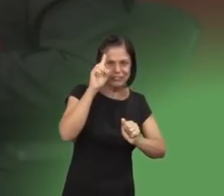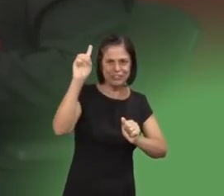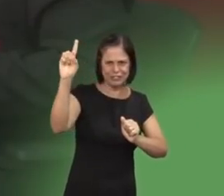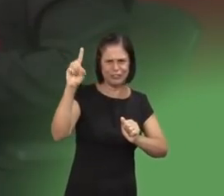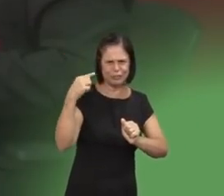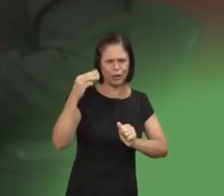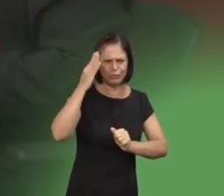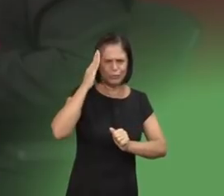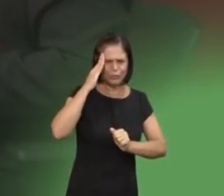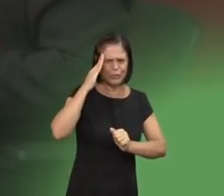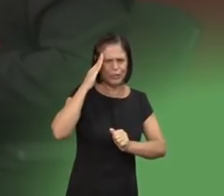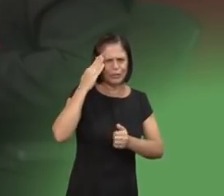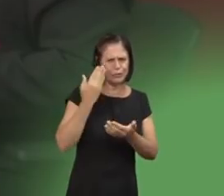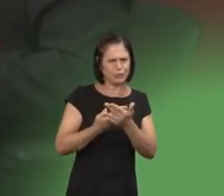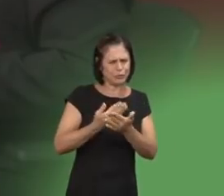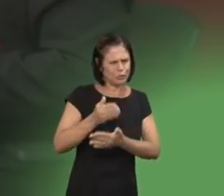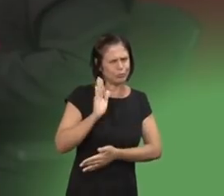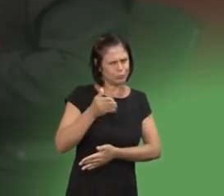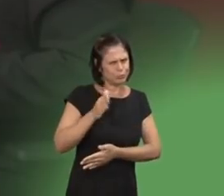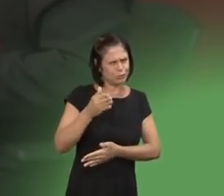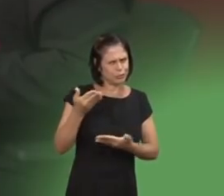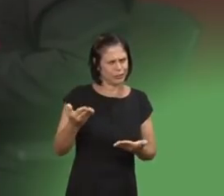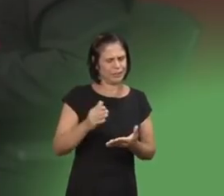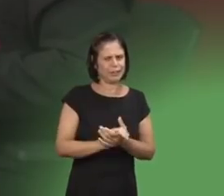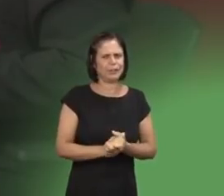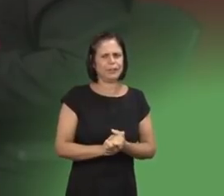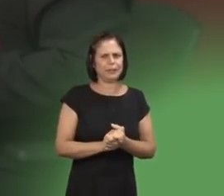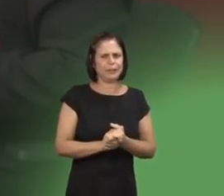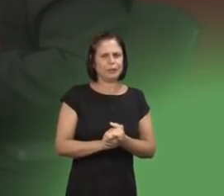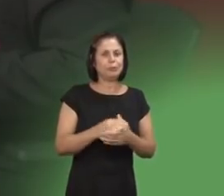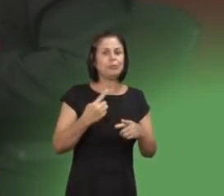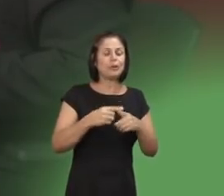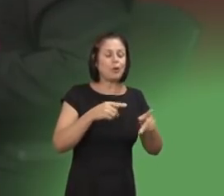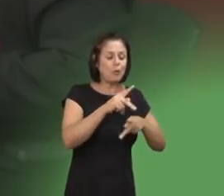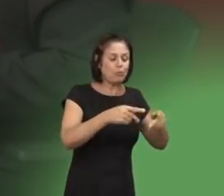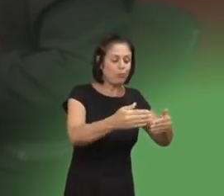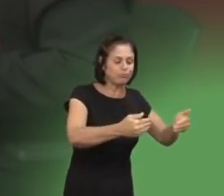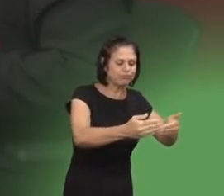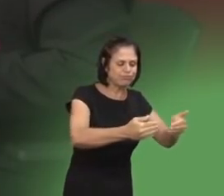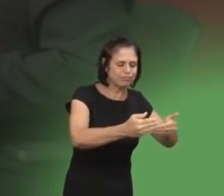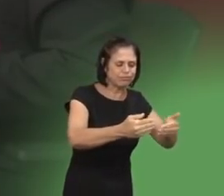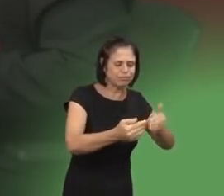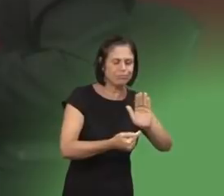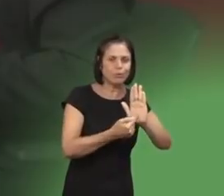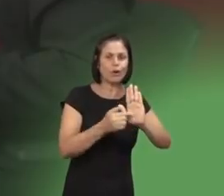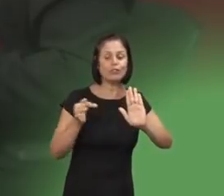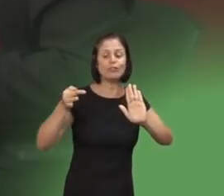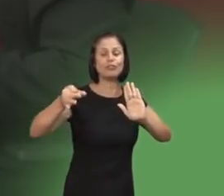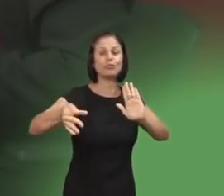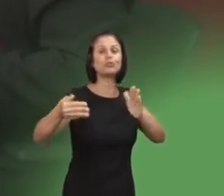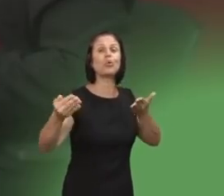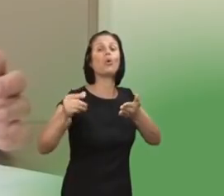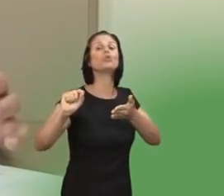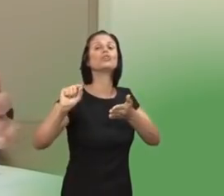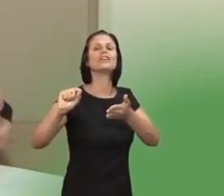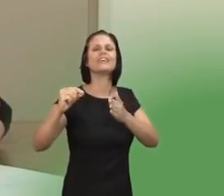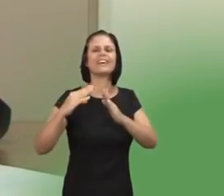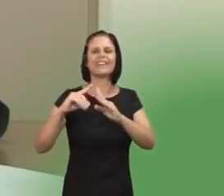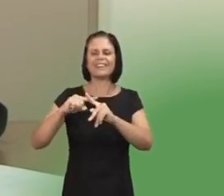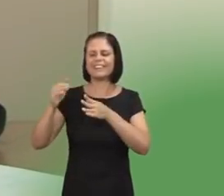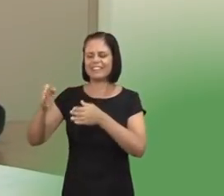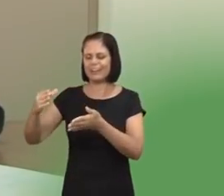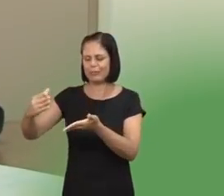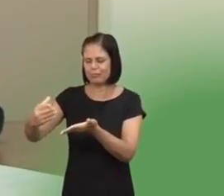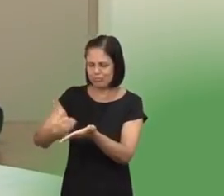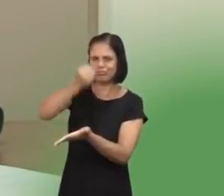anterior, em que se representava para a igreja a expiação da igreja, ou seja, o arrebatamento da igreja, quando a